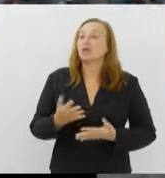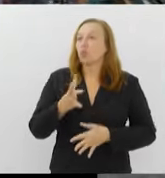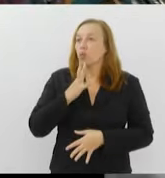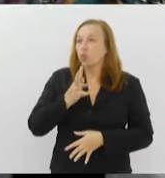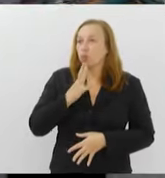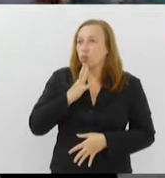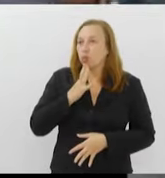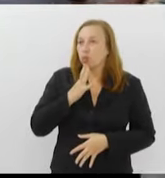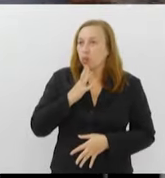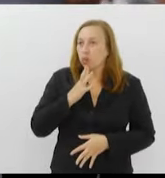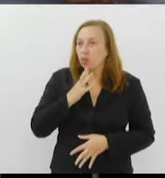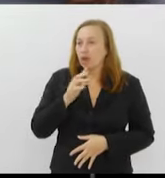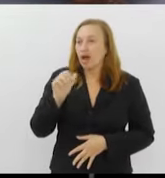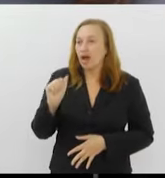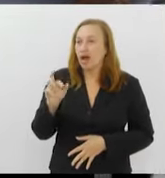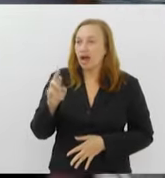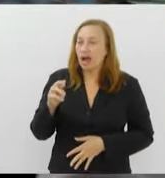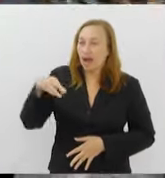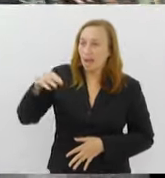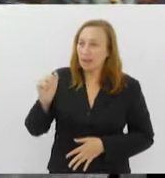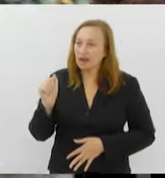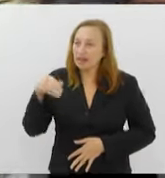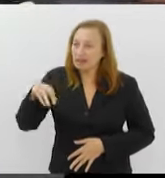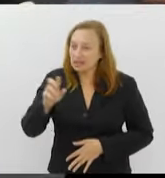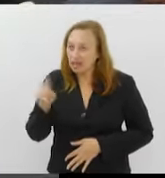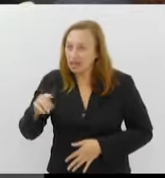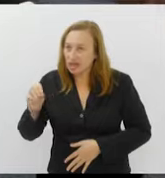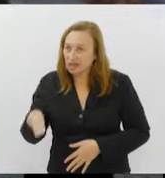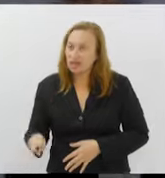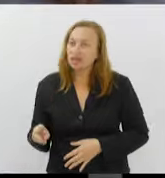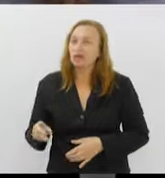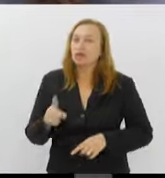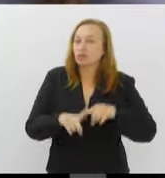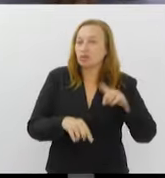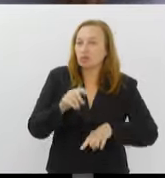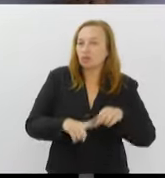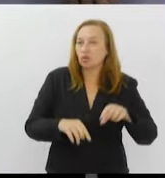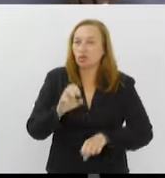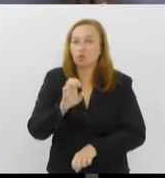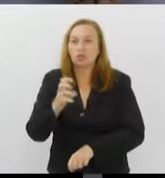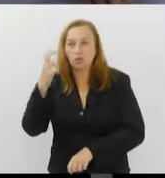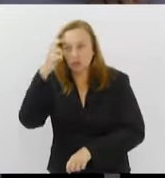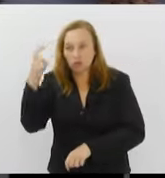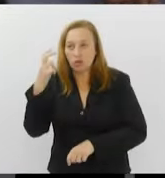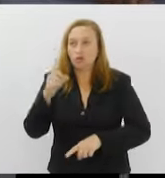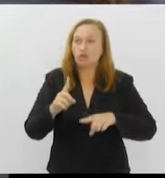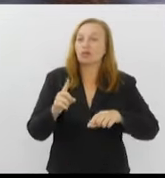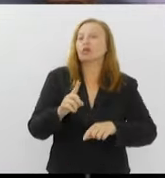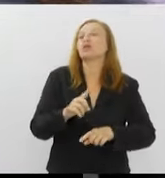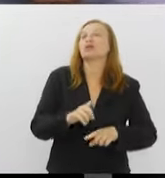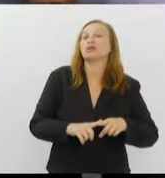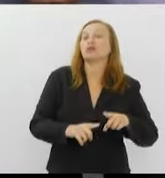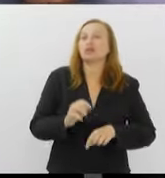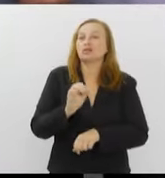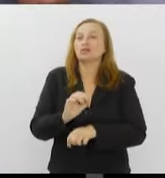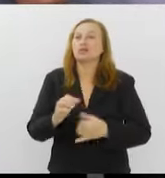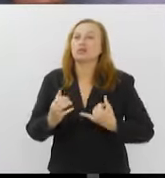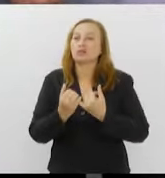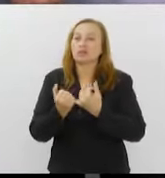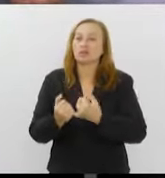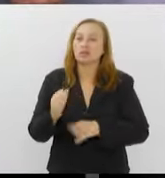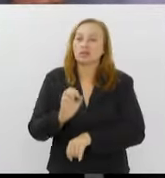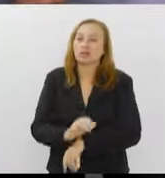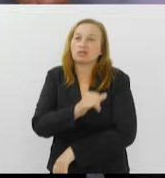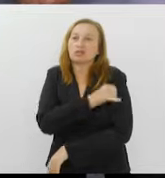o Armazém do Campo como patrimônio cultural e material. E nós aqui seguimos na luta pela reforma agrária já.